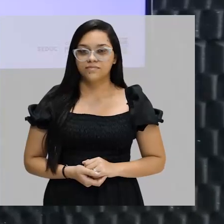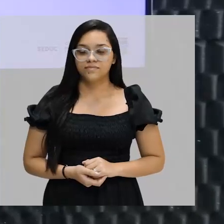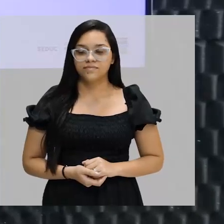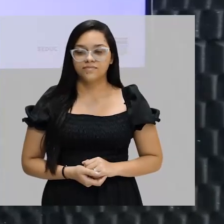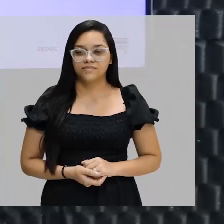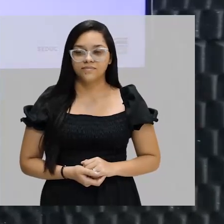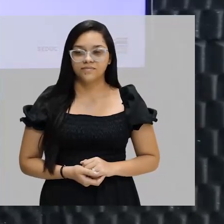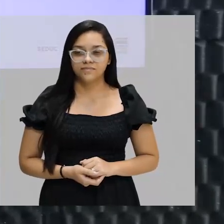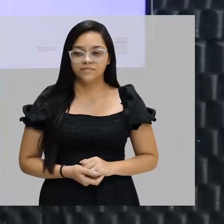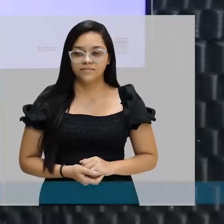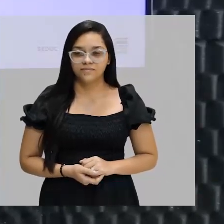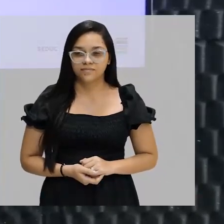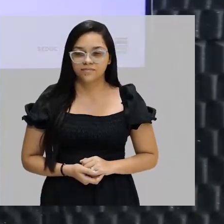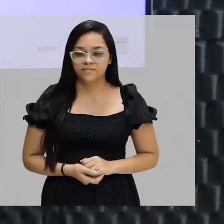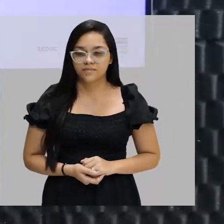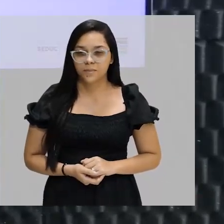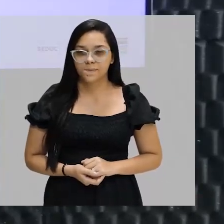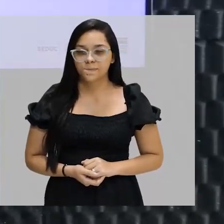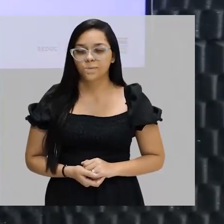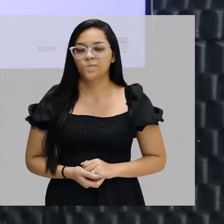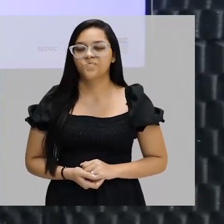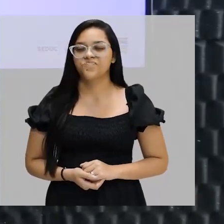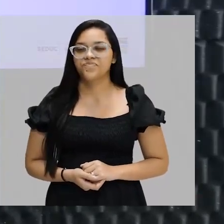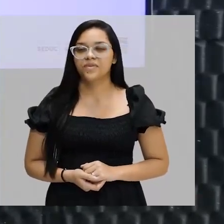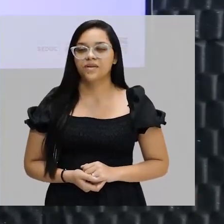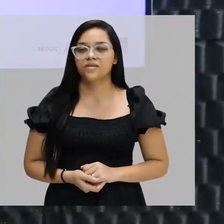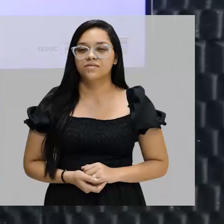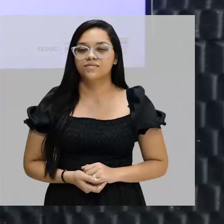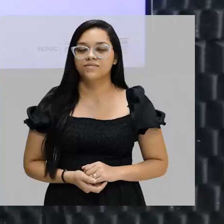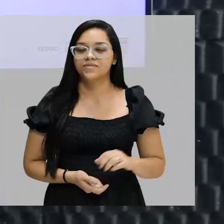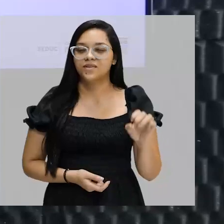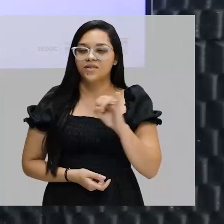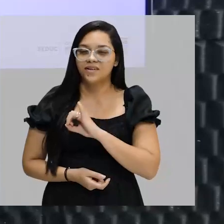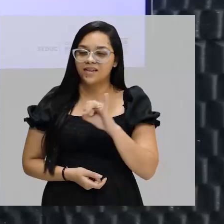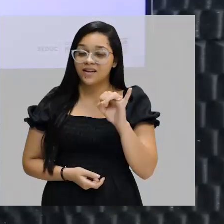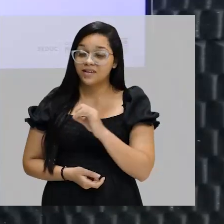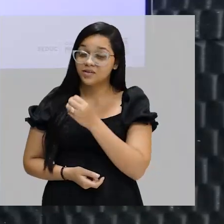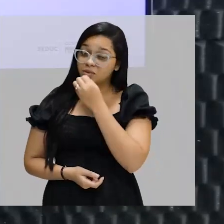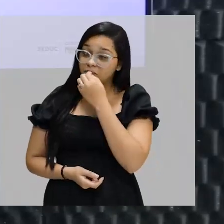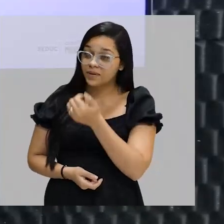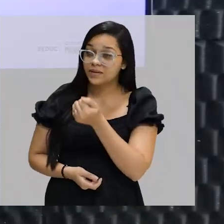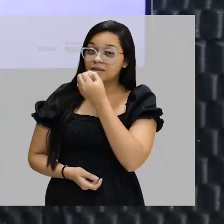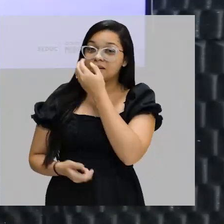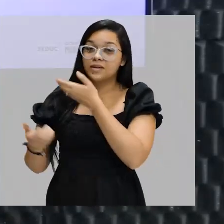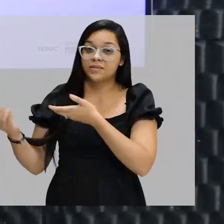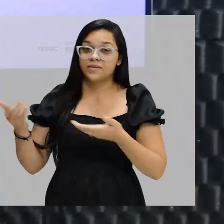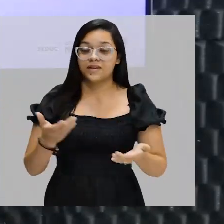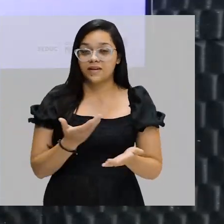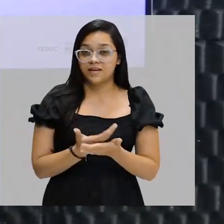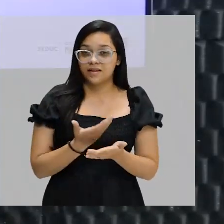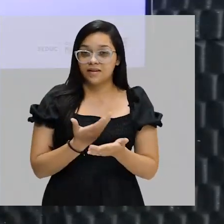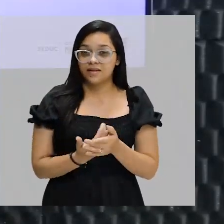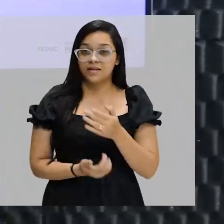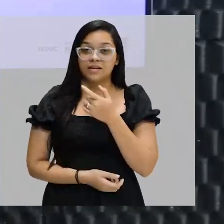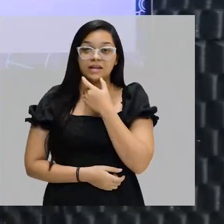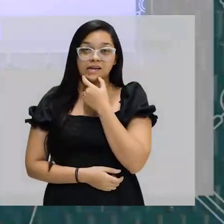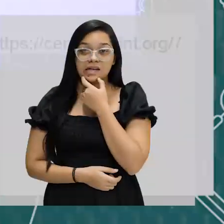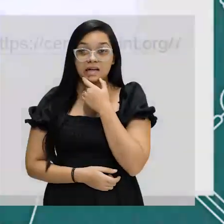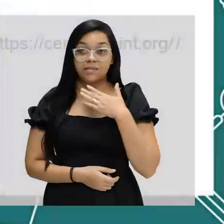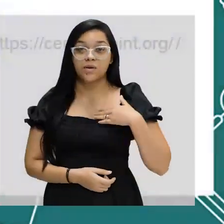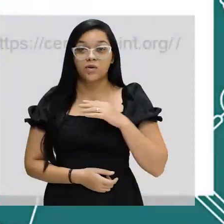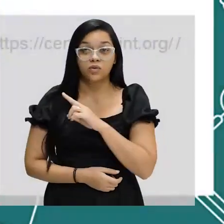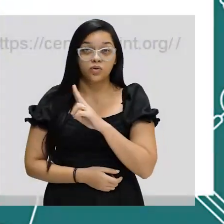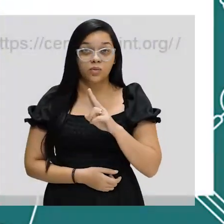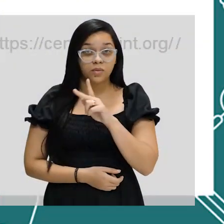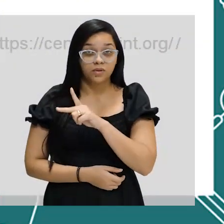Hello everybody, welcome to our English class. I'm teacher Michelle. Olá pessoal, sejam bem-vindos à aula de inglês. Eu sou a professora Michelle.